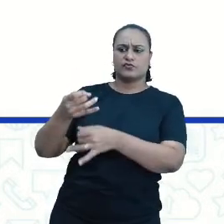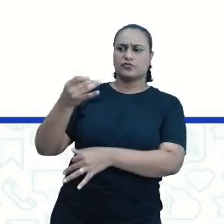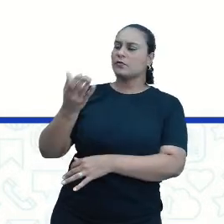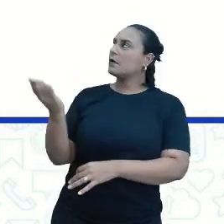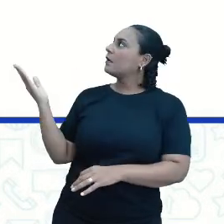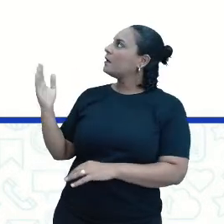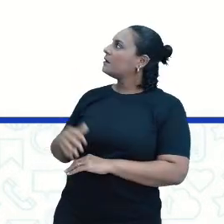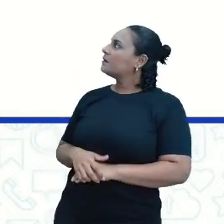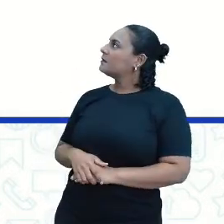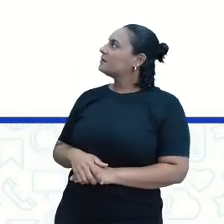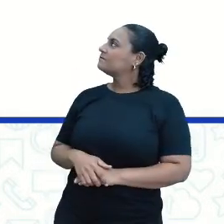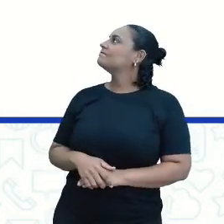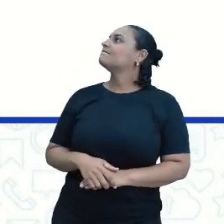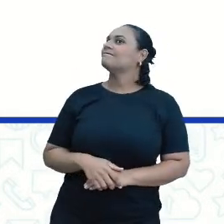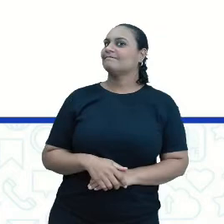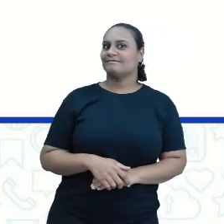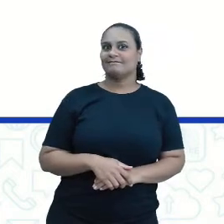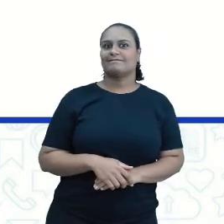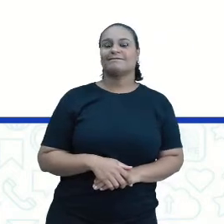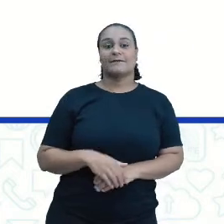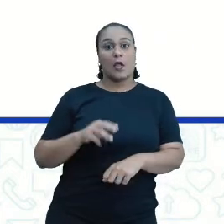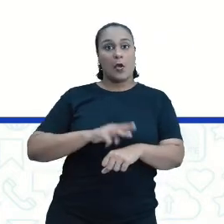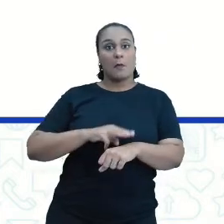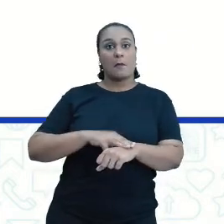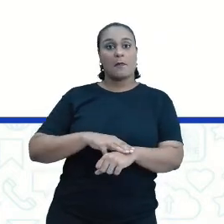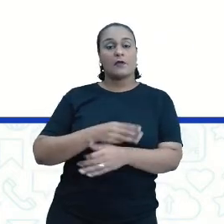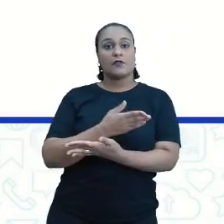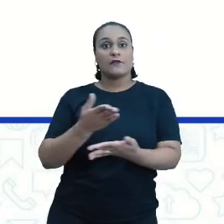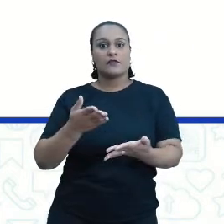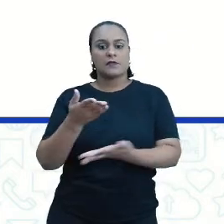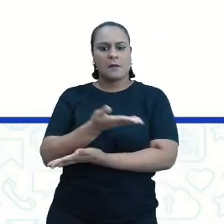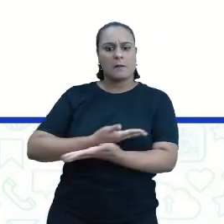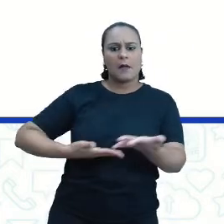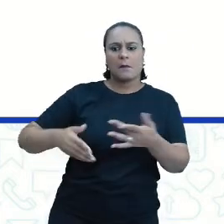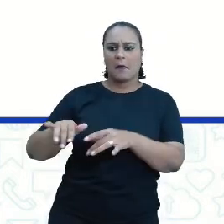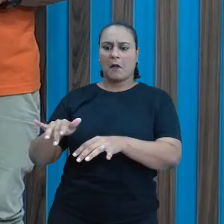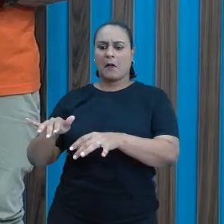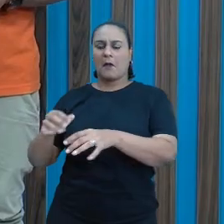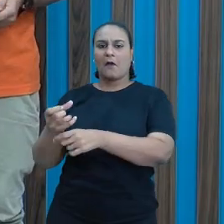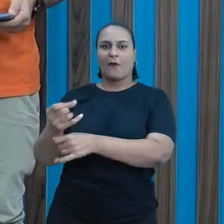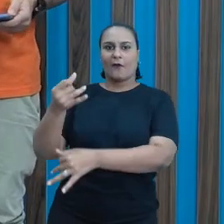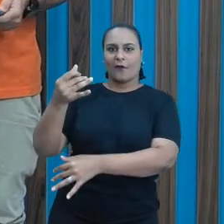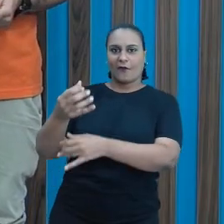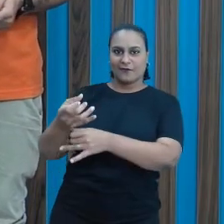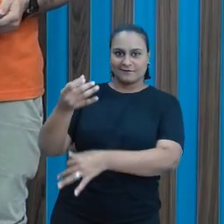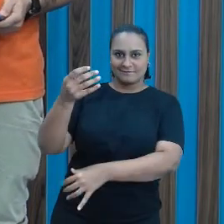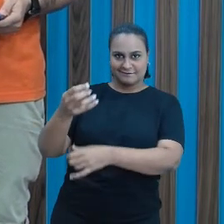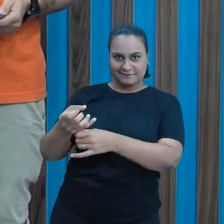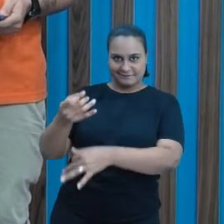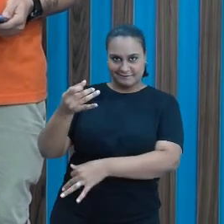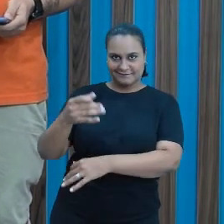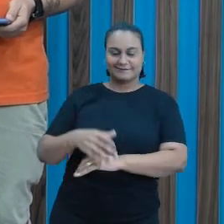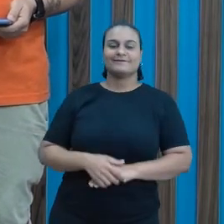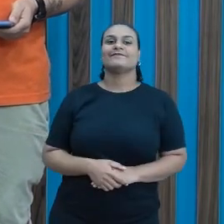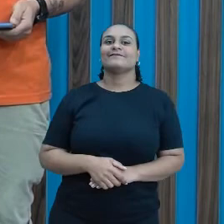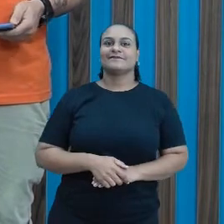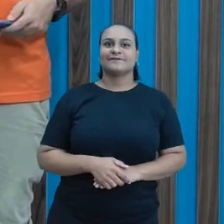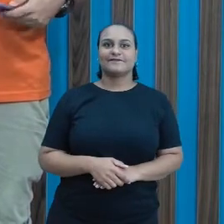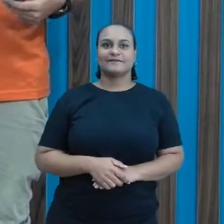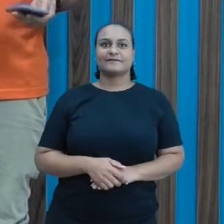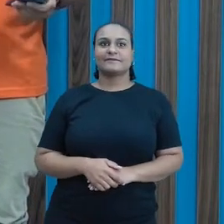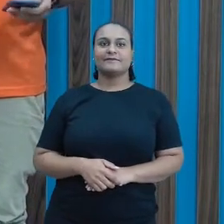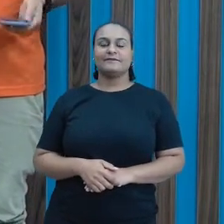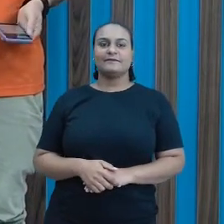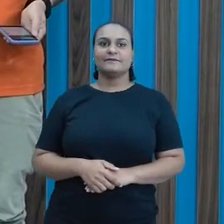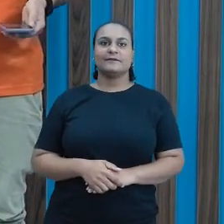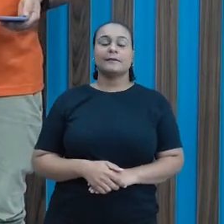aquela hora que você escreve ali no chat para a Briane daqui a pouco passar para mim o que é que vocês estão comentando lá no chat, tá certo?